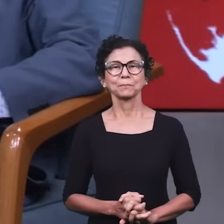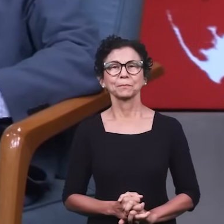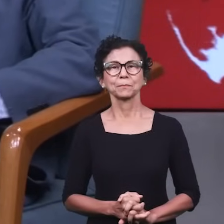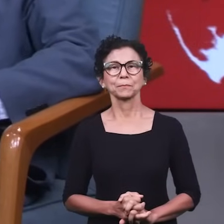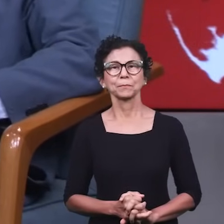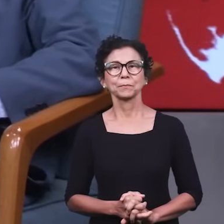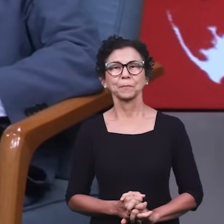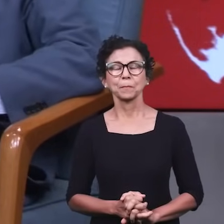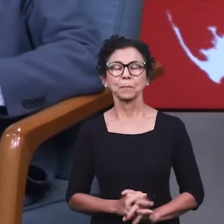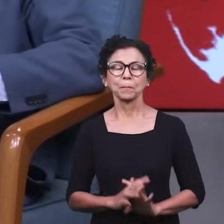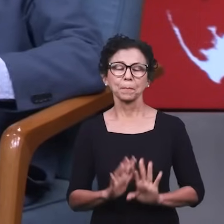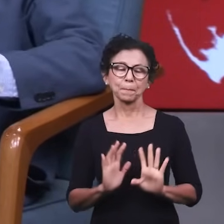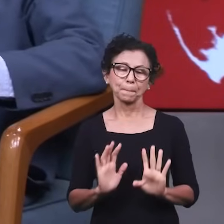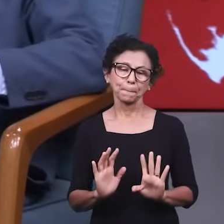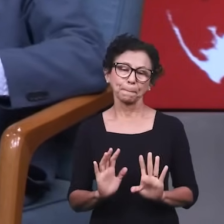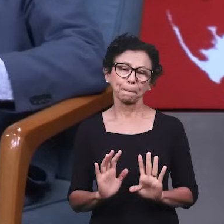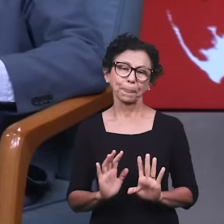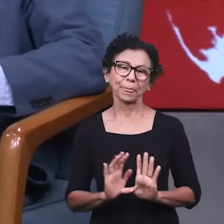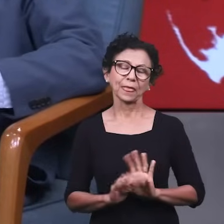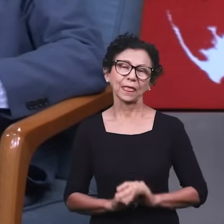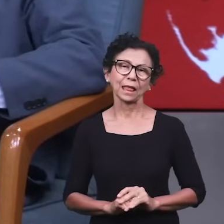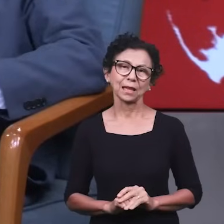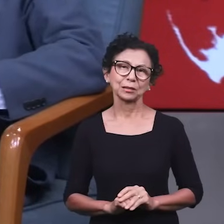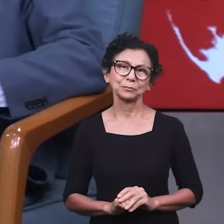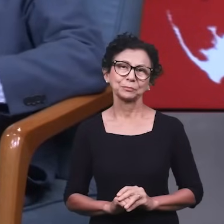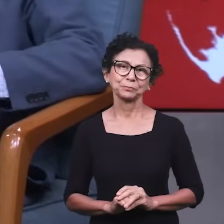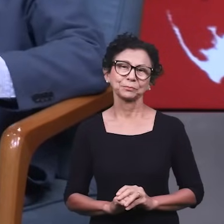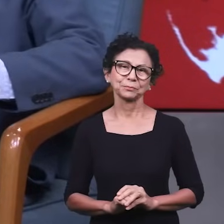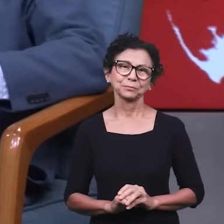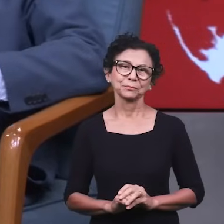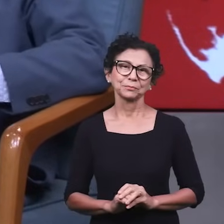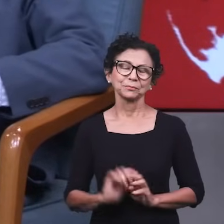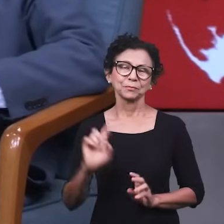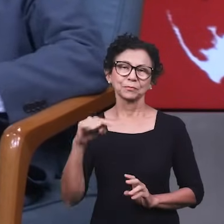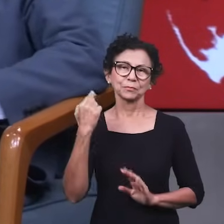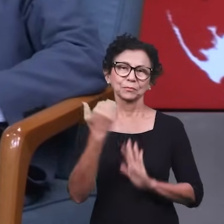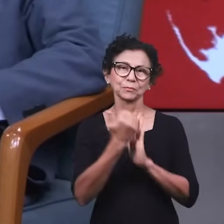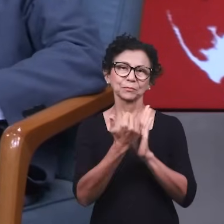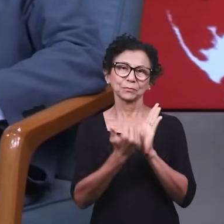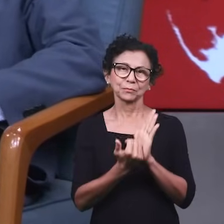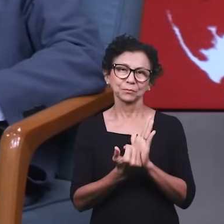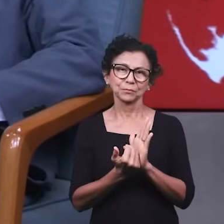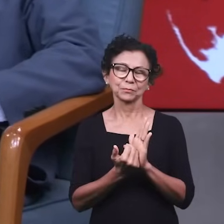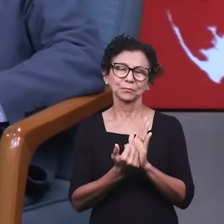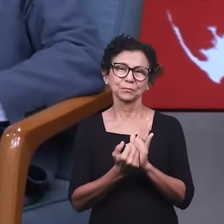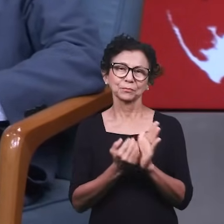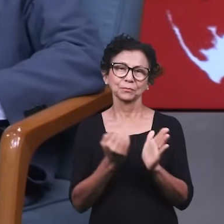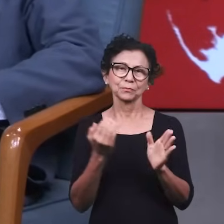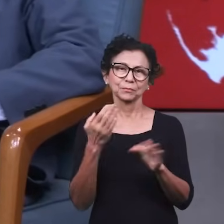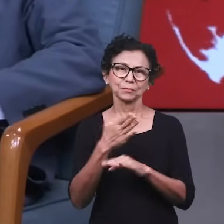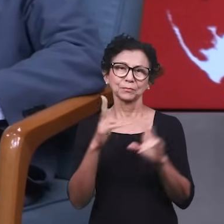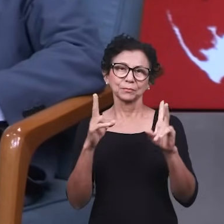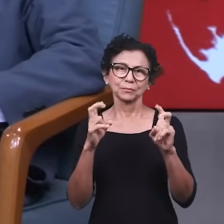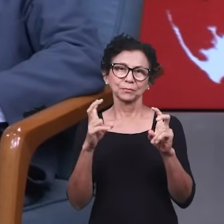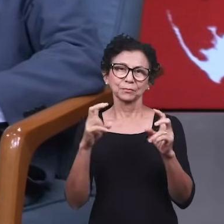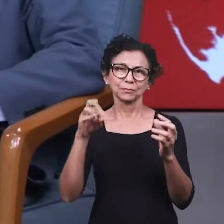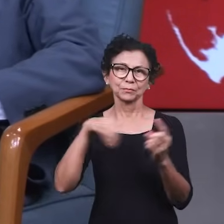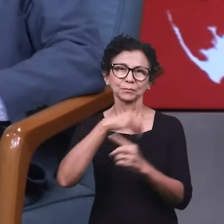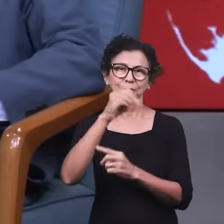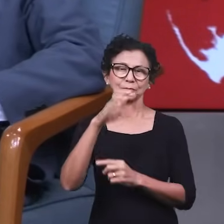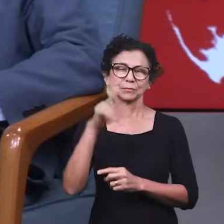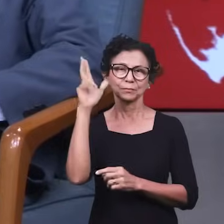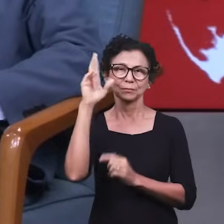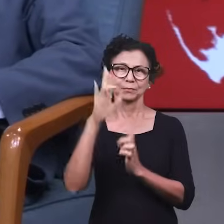Meus irmãos, nós vamos parar por aqui e nós vamos começar a falar depois sobre recursos da graça.